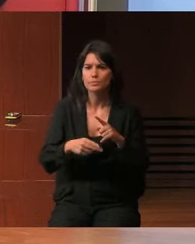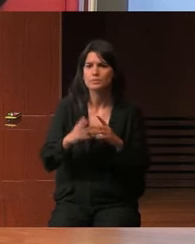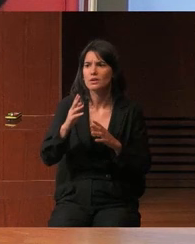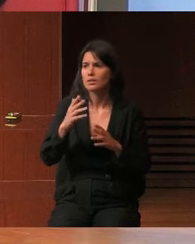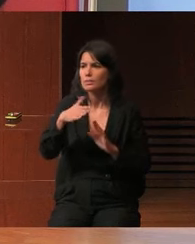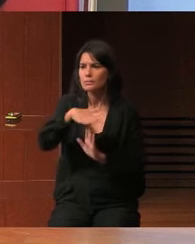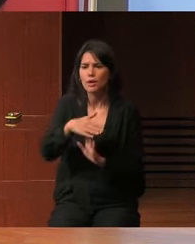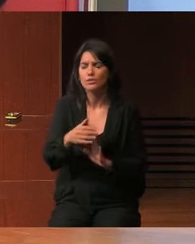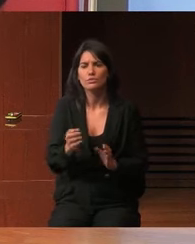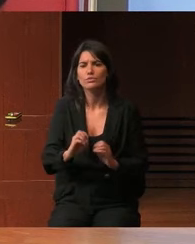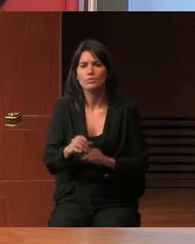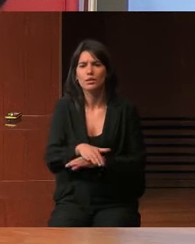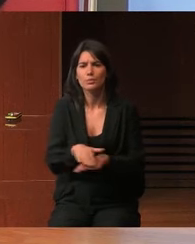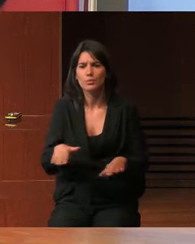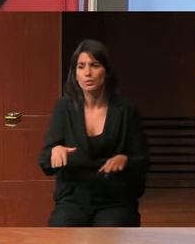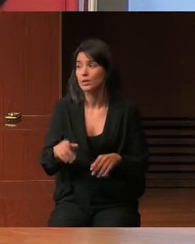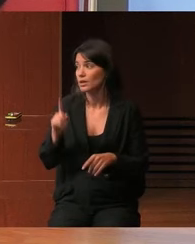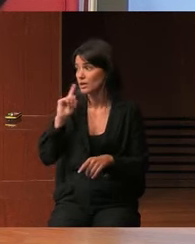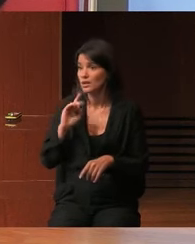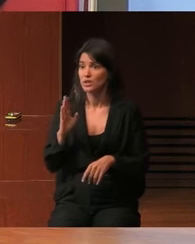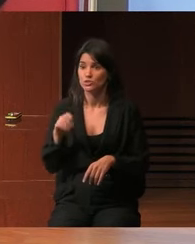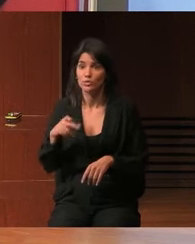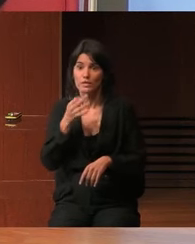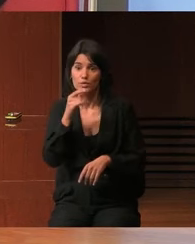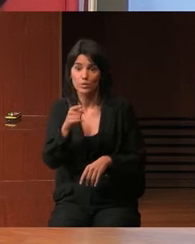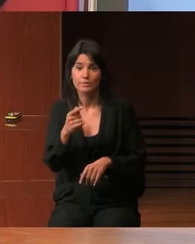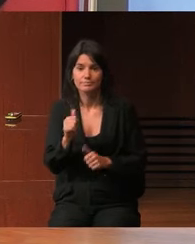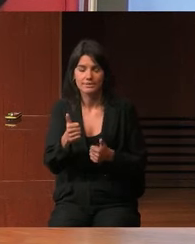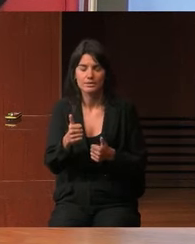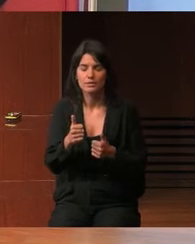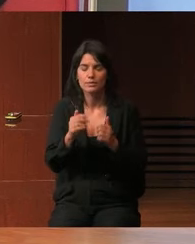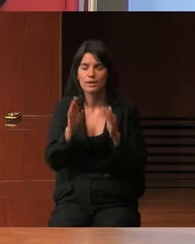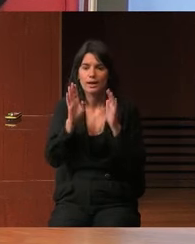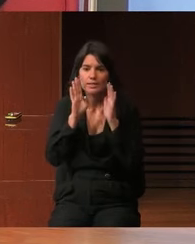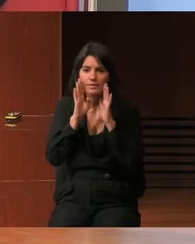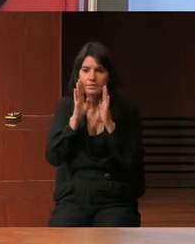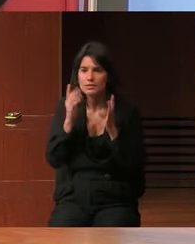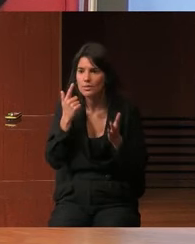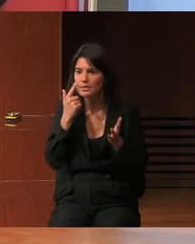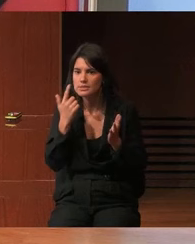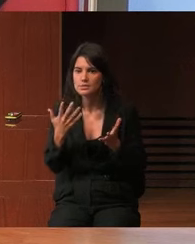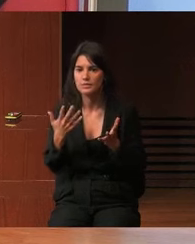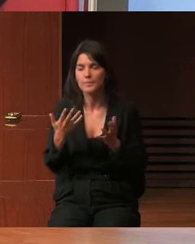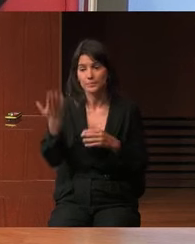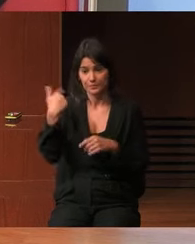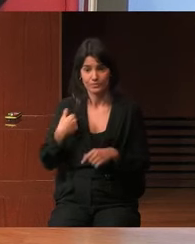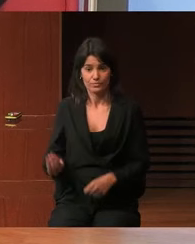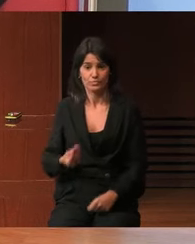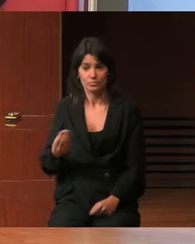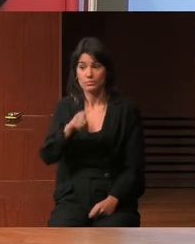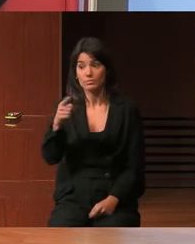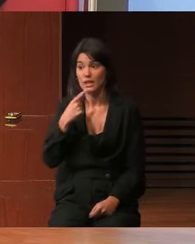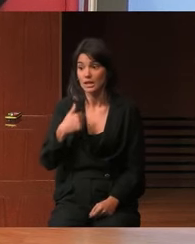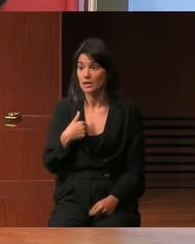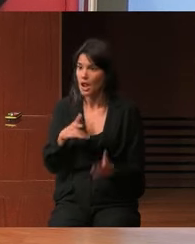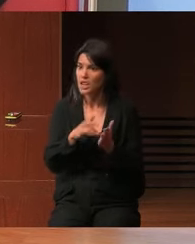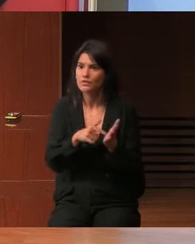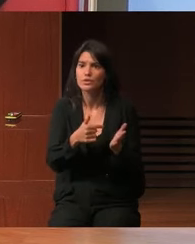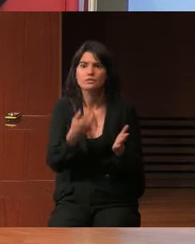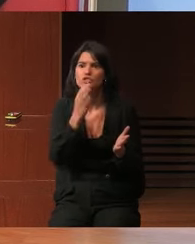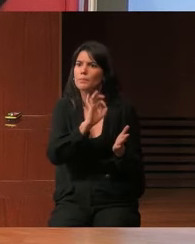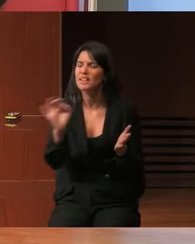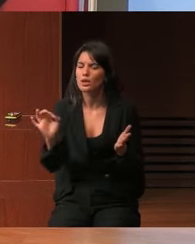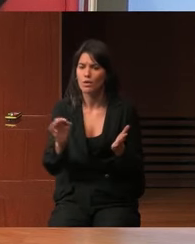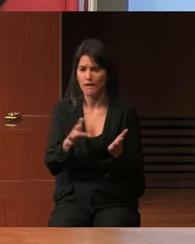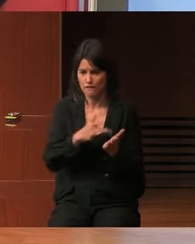ver também com um ponto que a Joana referiu e muito bem, que é a questão da atenção. Não é? Eu, quando era jovem, se me diziam, epá, este livro é fantástico. O livro